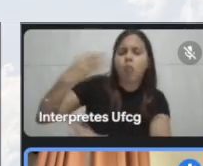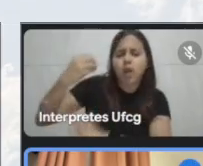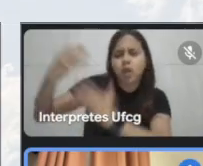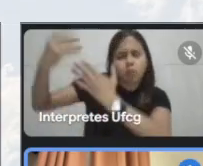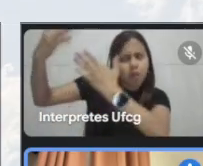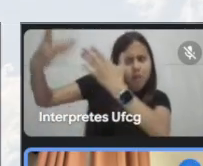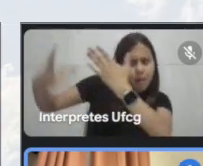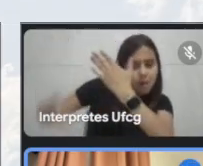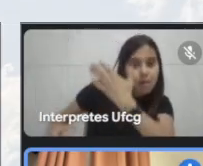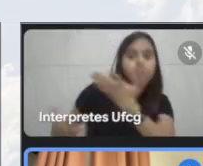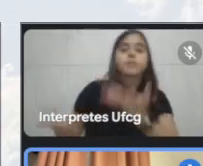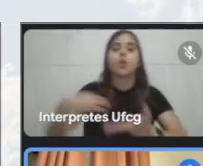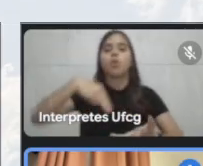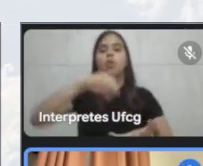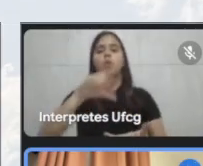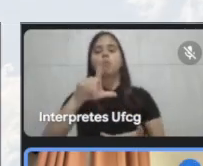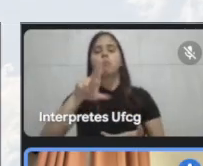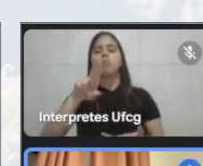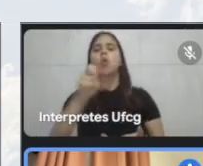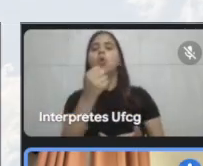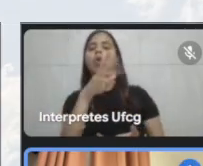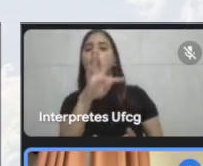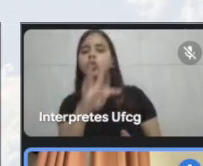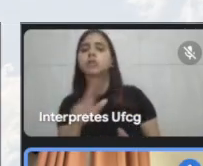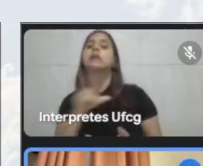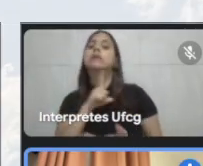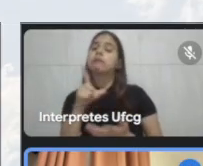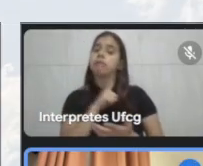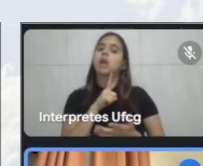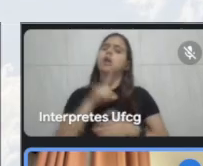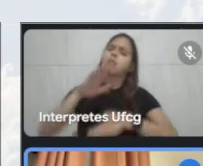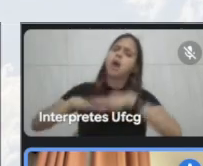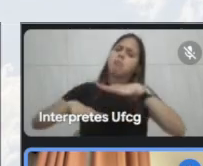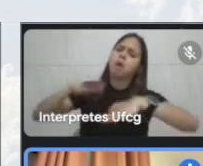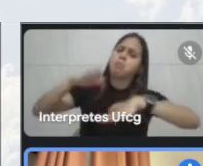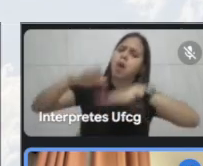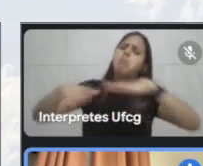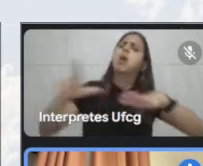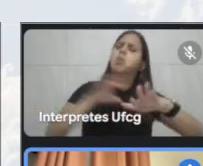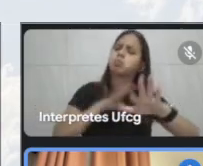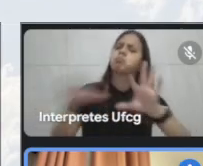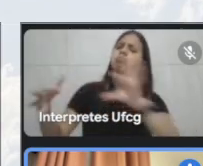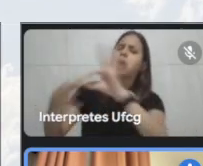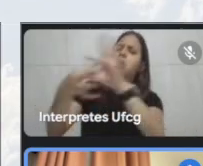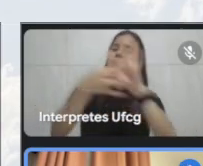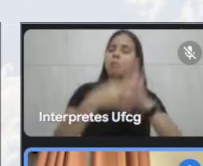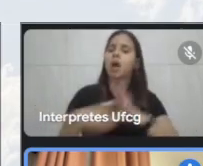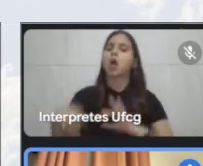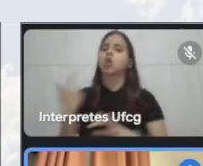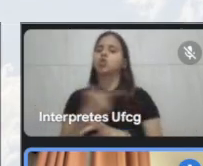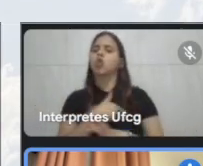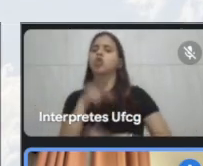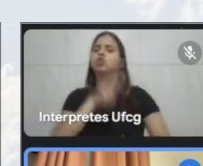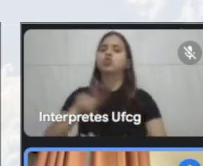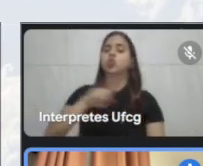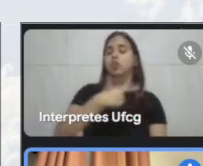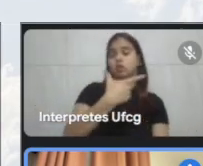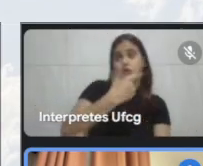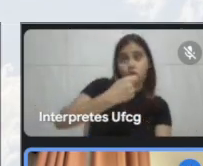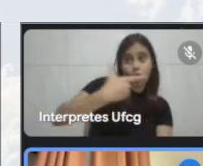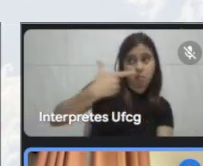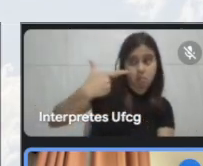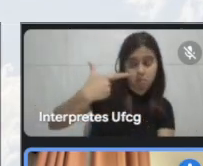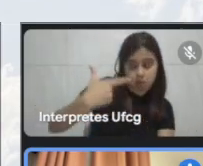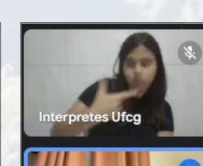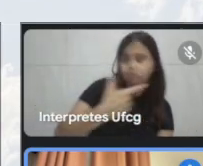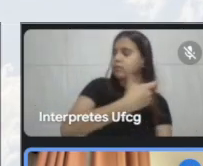Então, o Molusse ele tem um passo amarrado, digamos assim. A gente utiliza passos de 10 anos, então ele vai simular 2000, 2010,